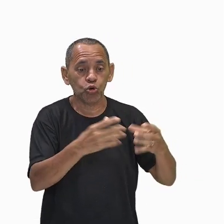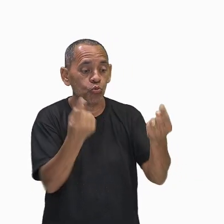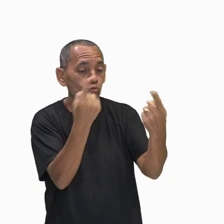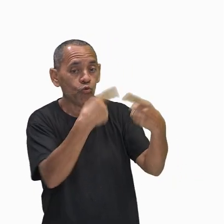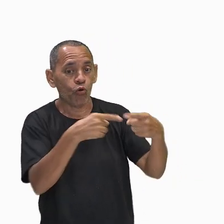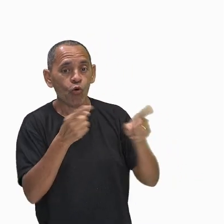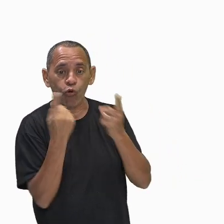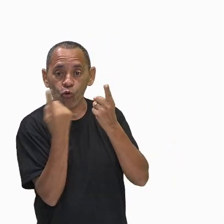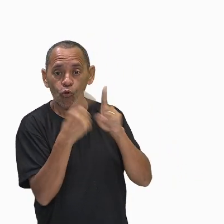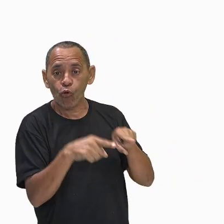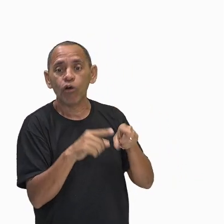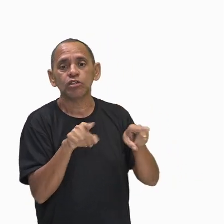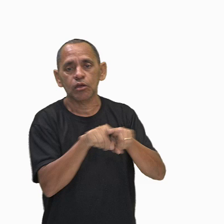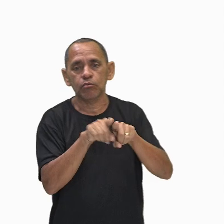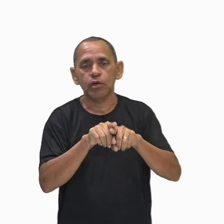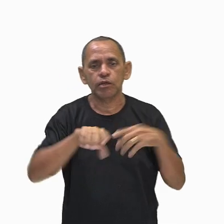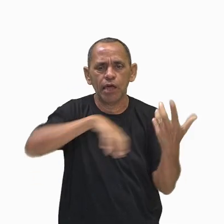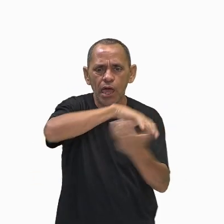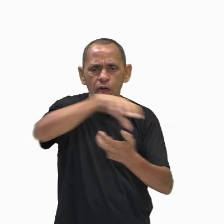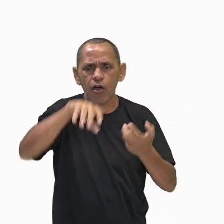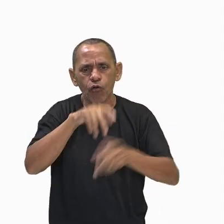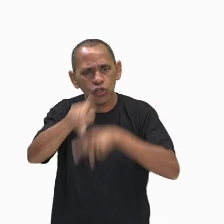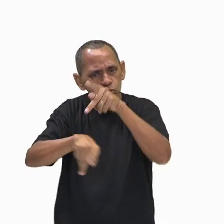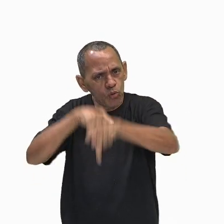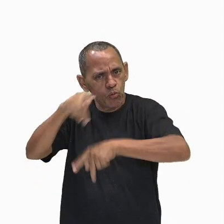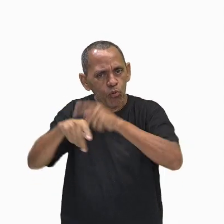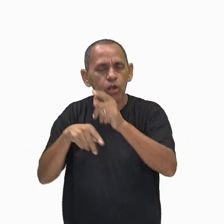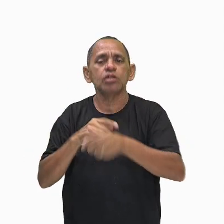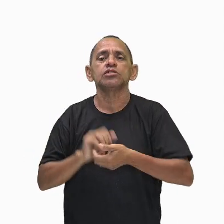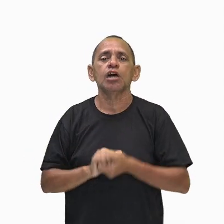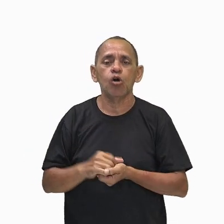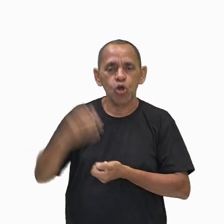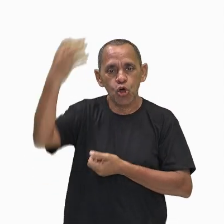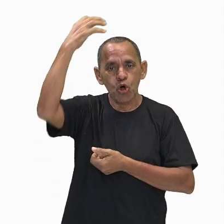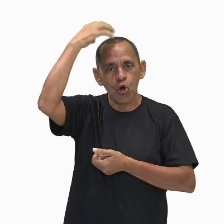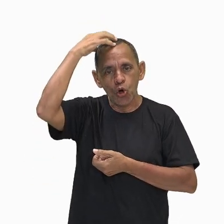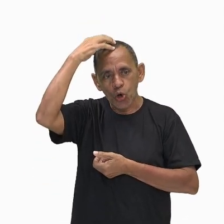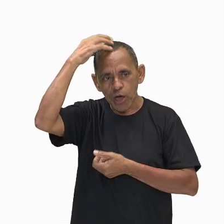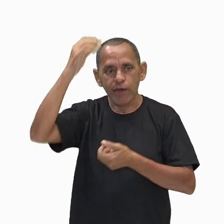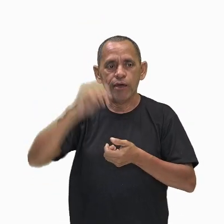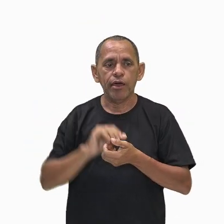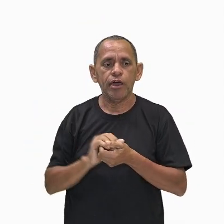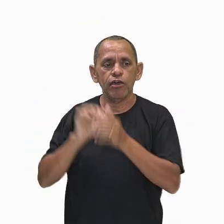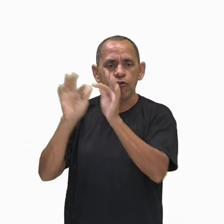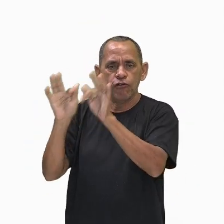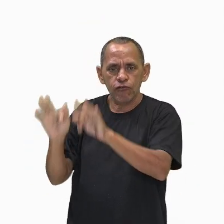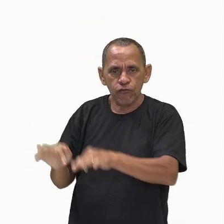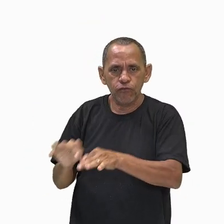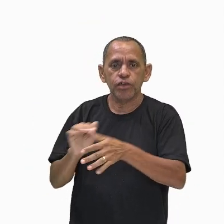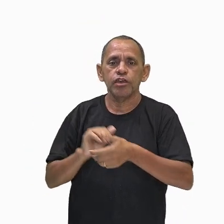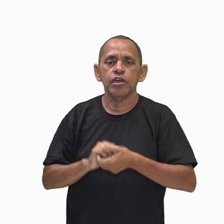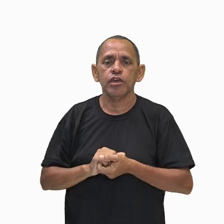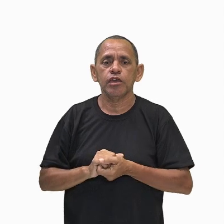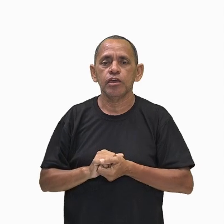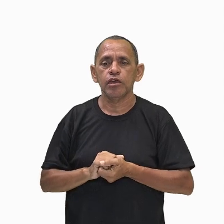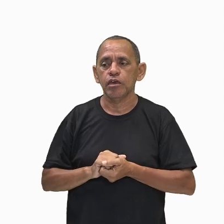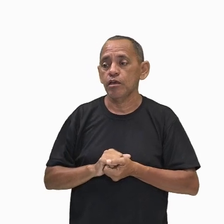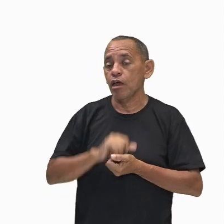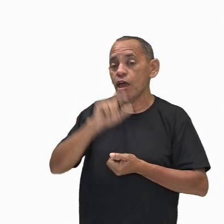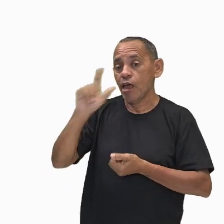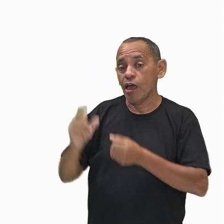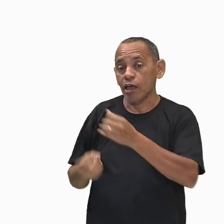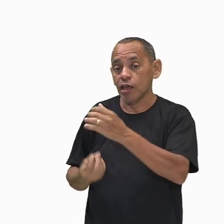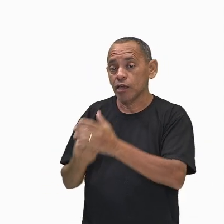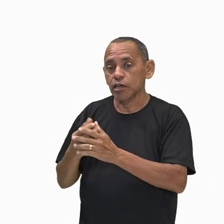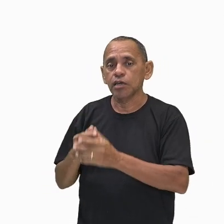na população e o rei abdica em 7/4 de 1831 em favor do seu filho Pedro de Alcântara e